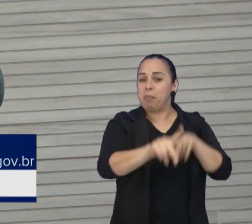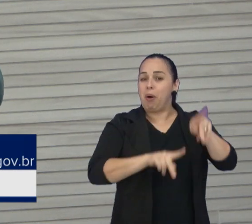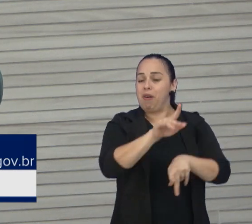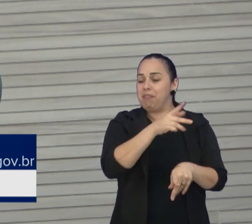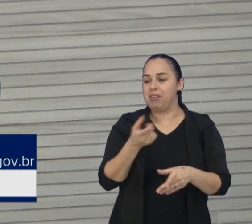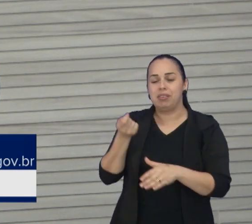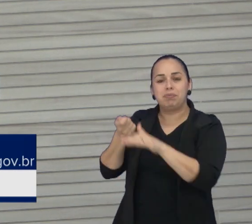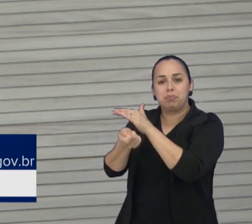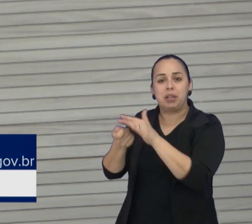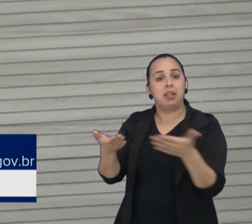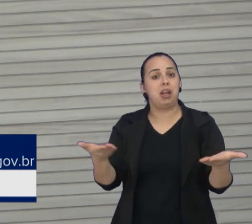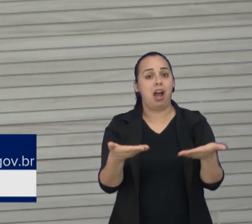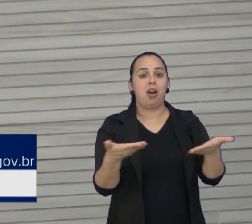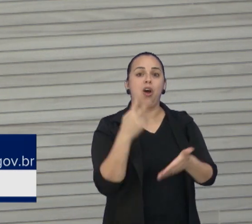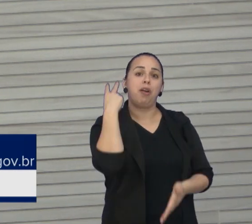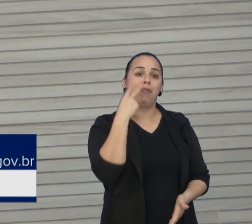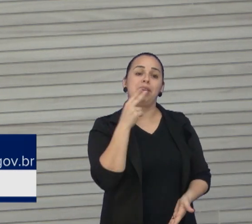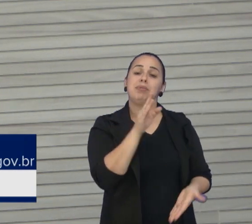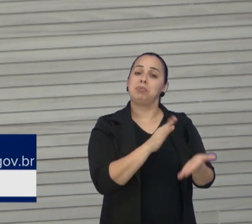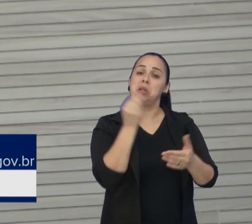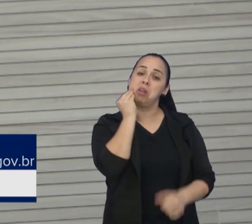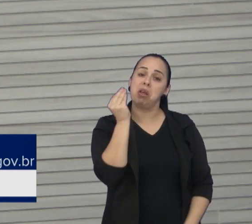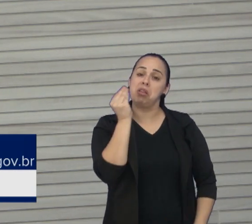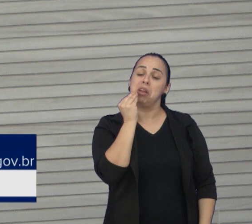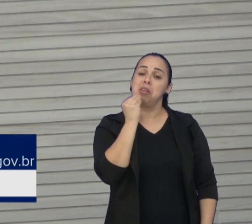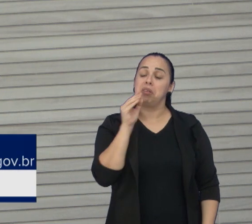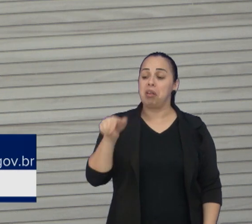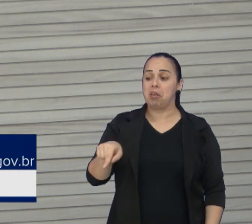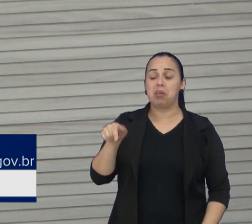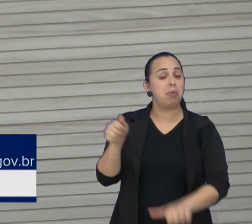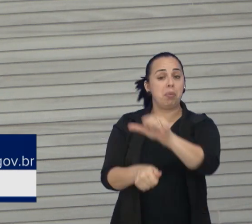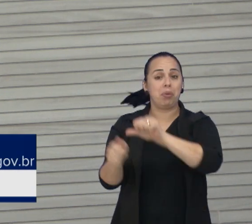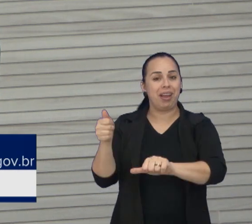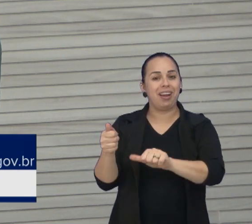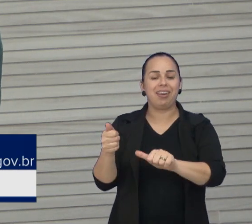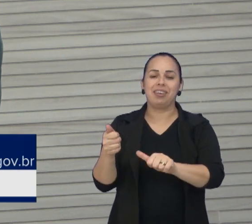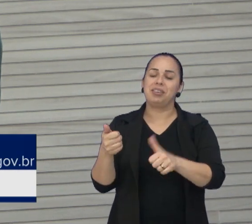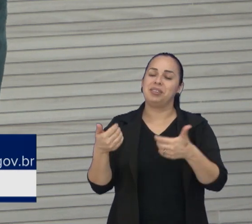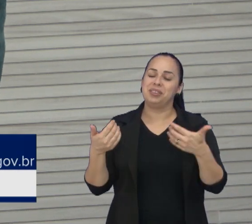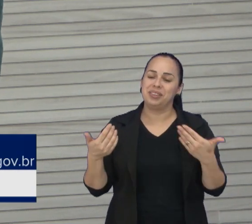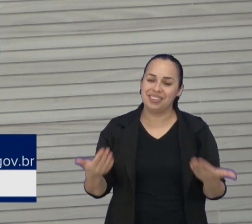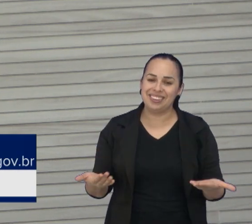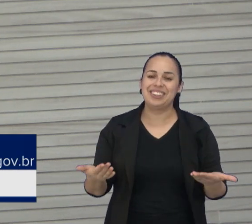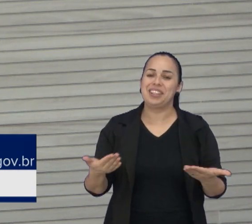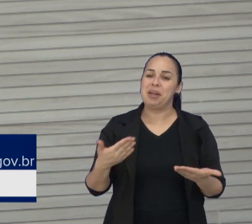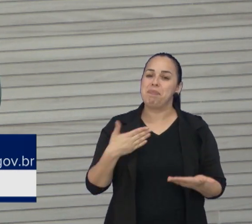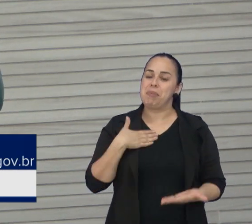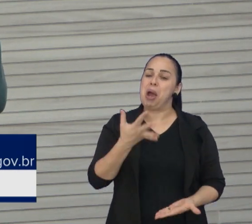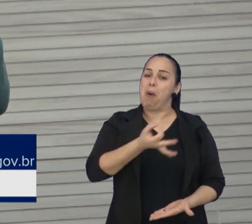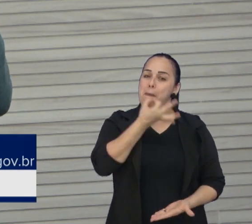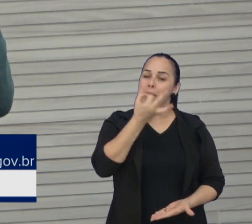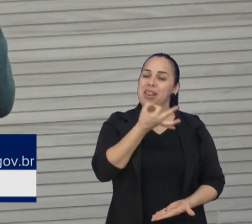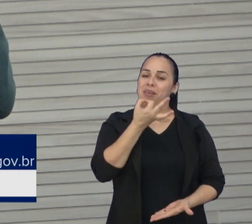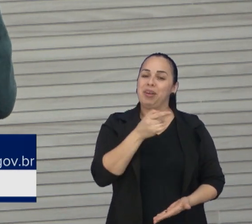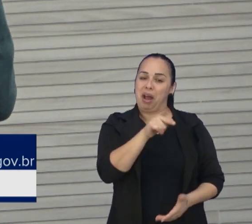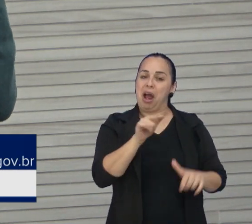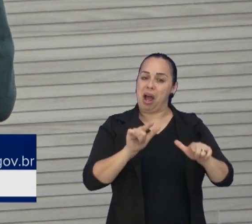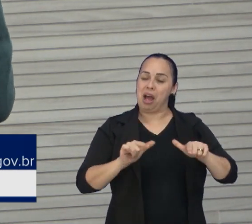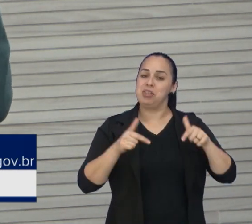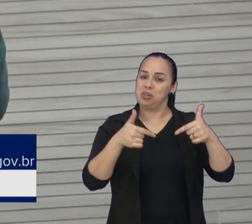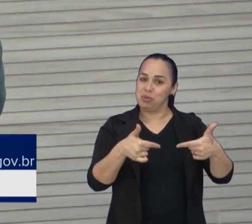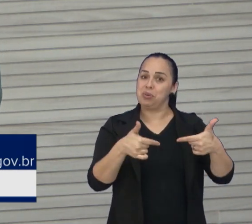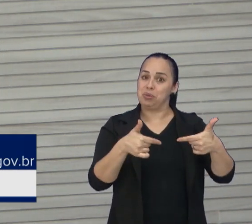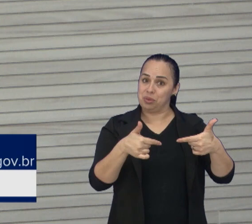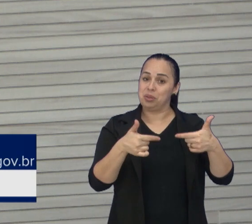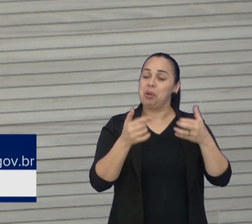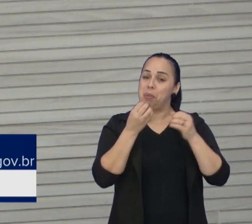lá pelo meu Marcão, está dando aí tentando dar uma destinação para a saúde. Eu acho que alguma atitude está dando uma luz